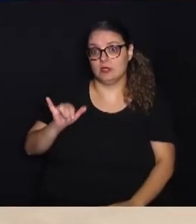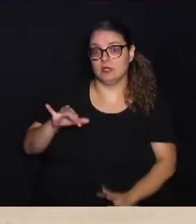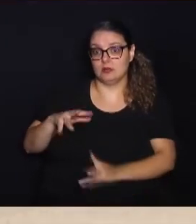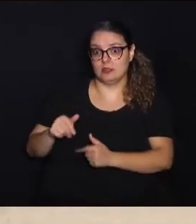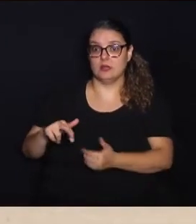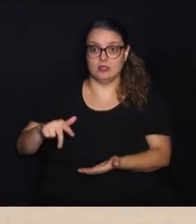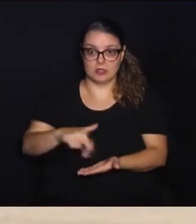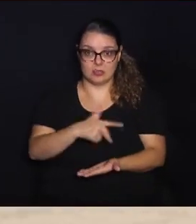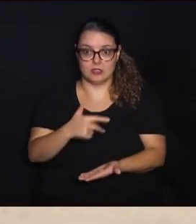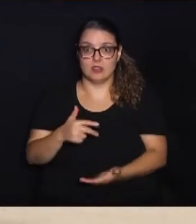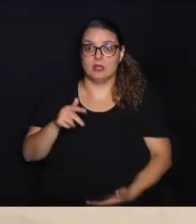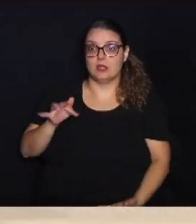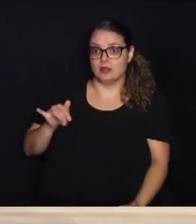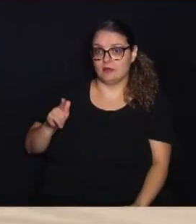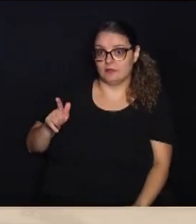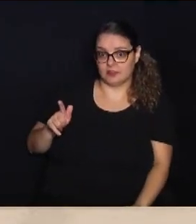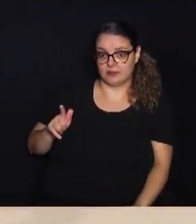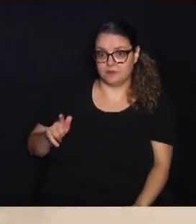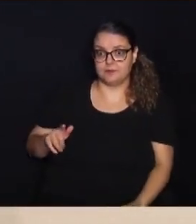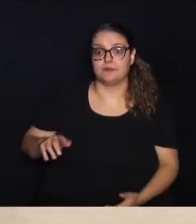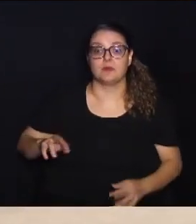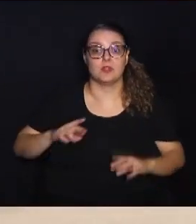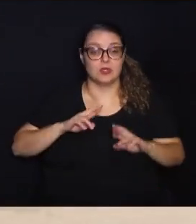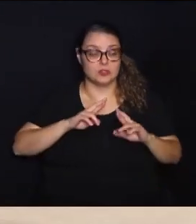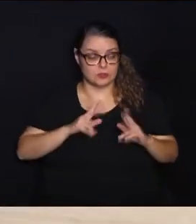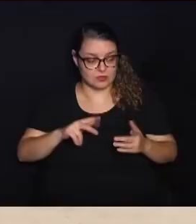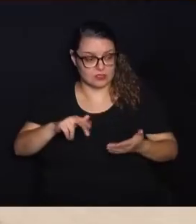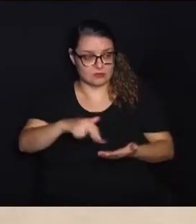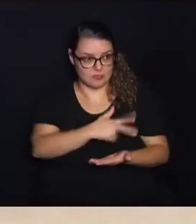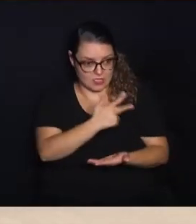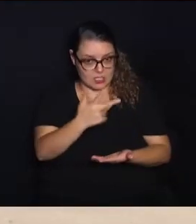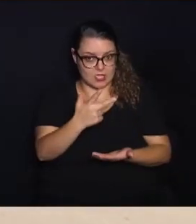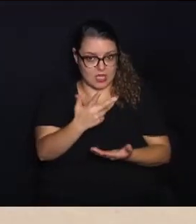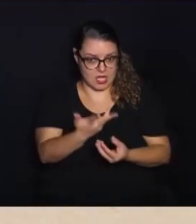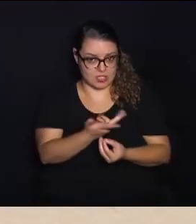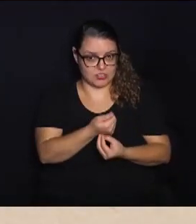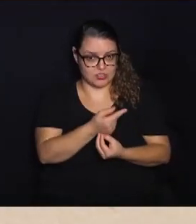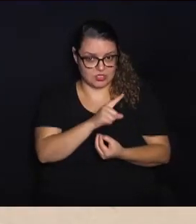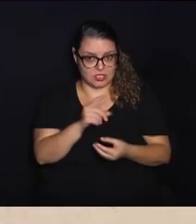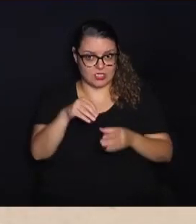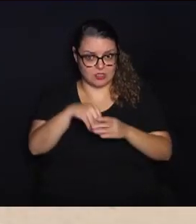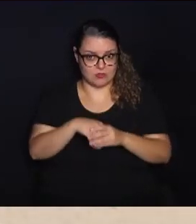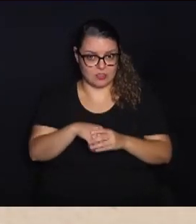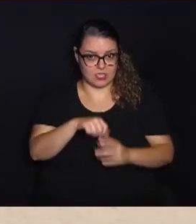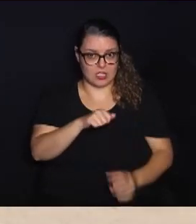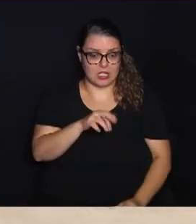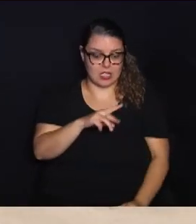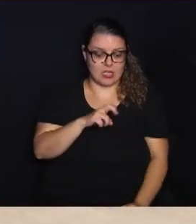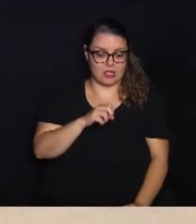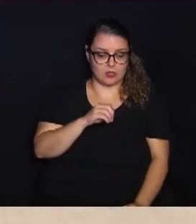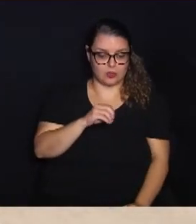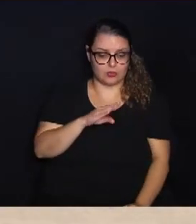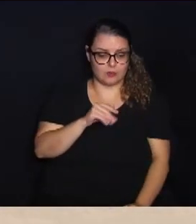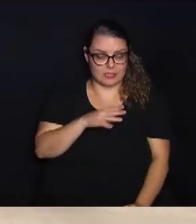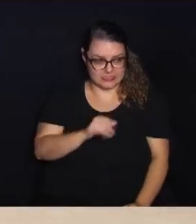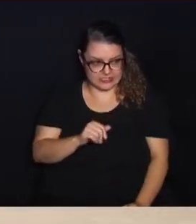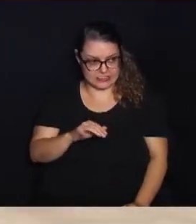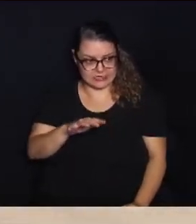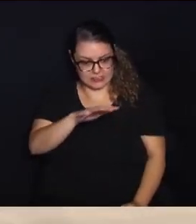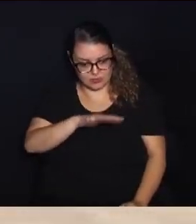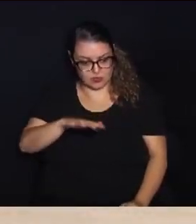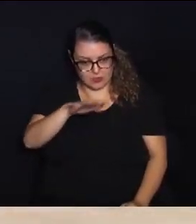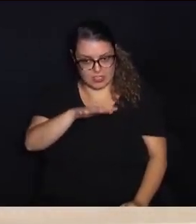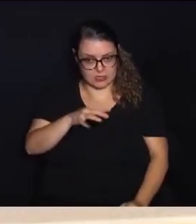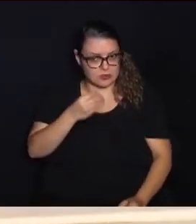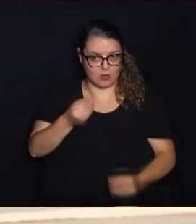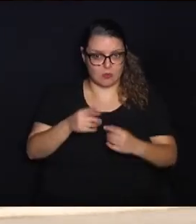fazem mortais, né? Então elas fazem sempre com a mão no solo ou os pés no solo. A gente não pode